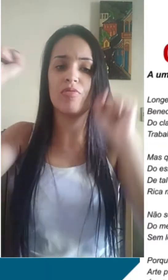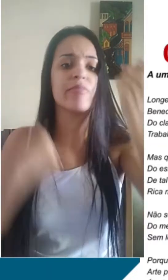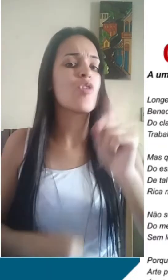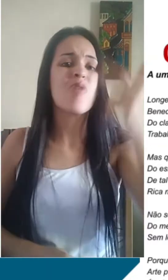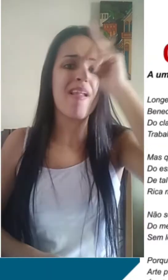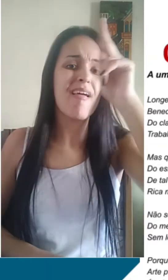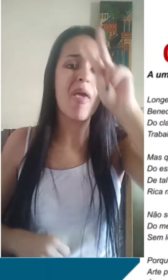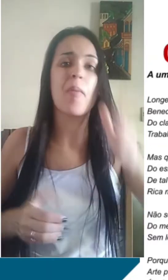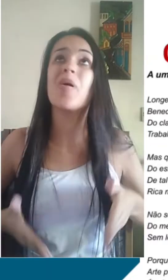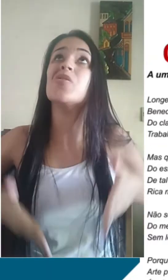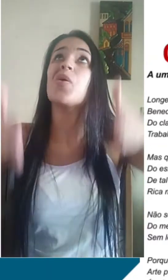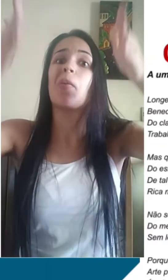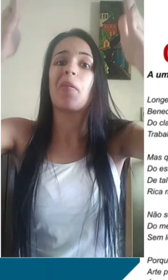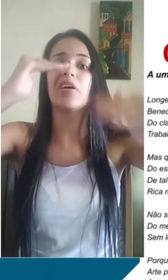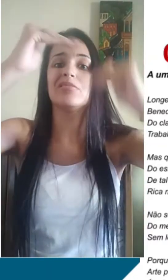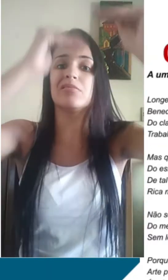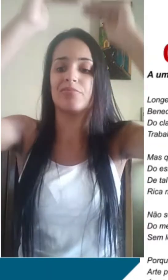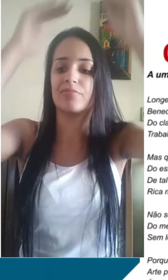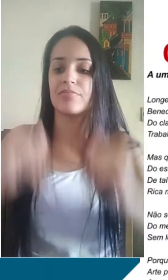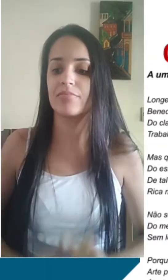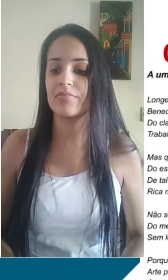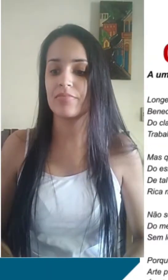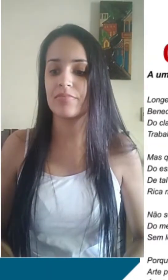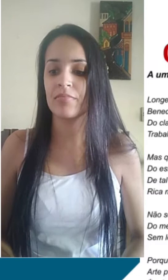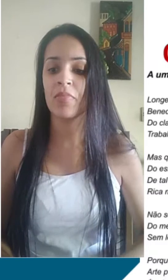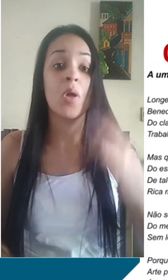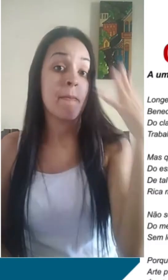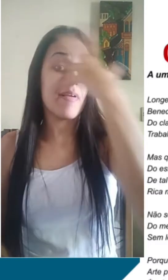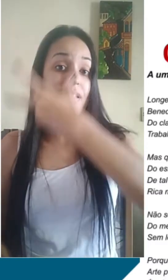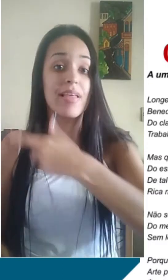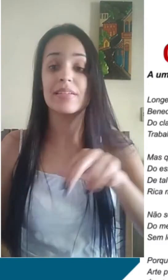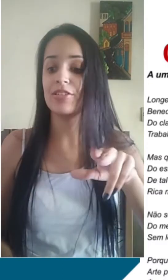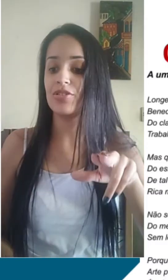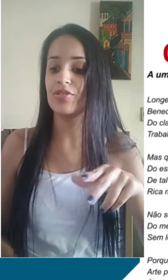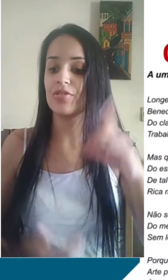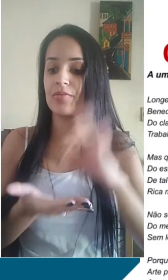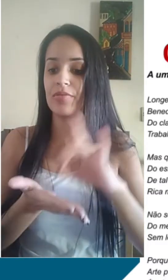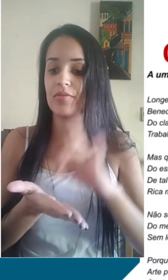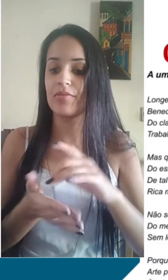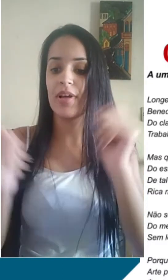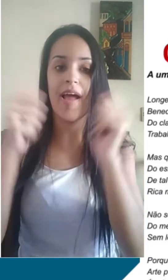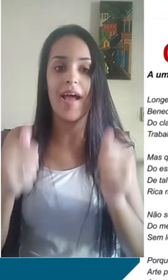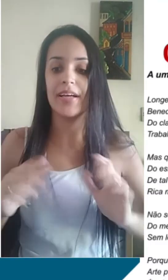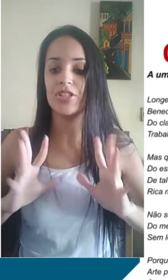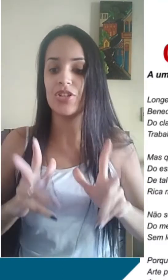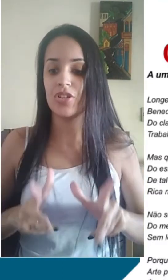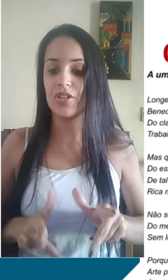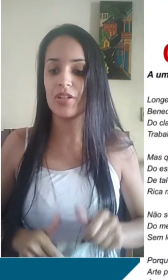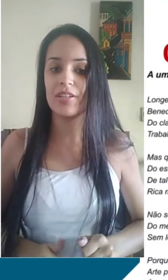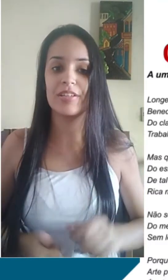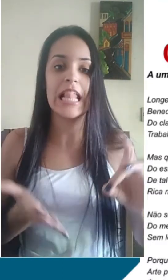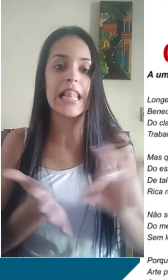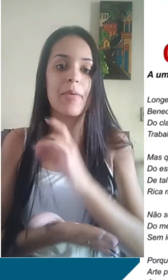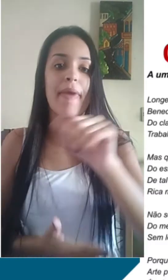a beleza, gêmea da verdade, arte pura, inimiga do artifício, é